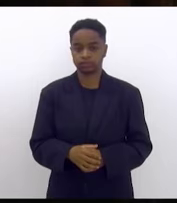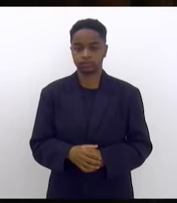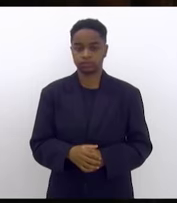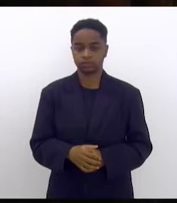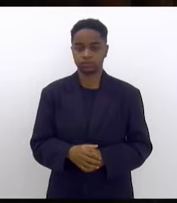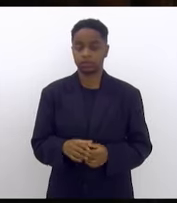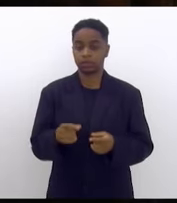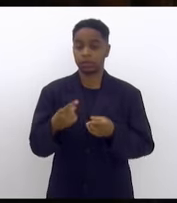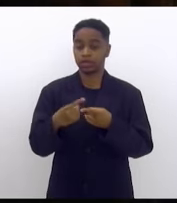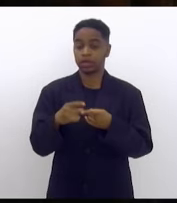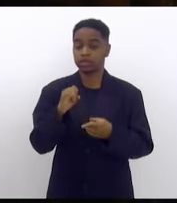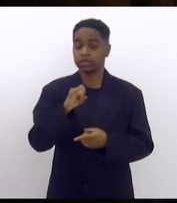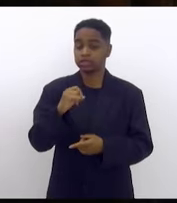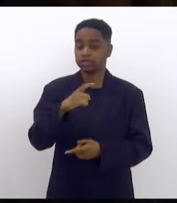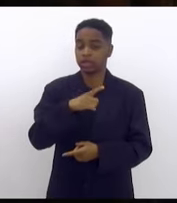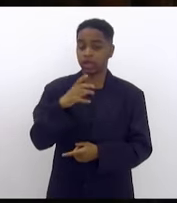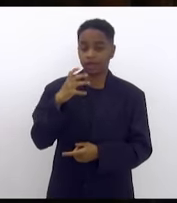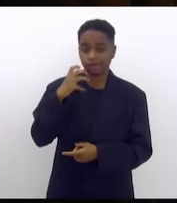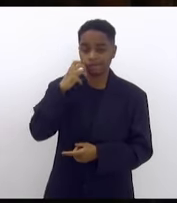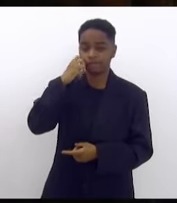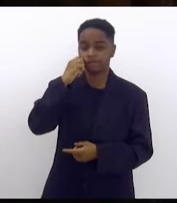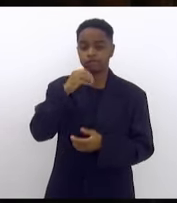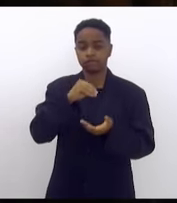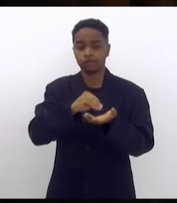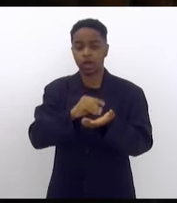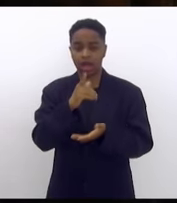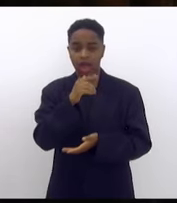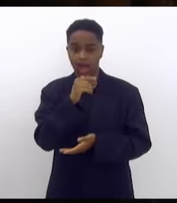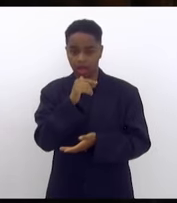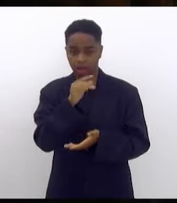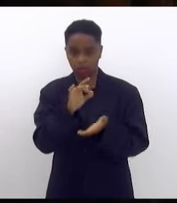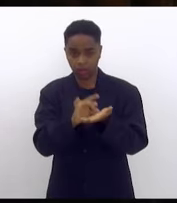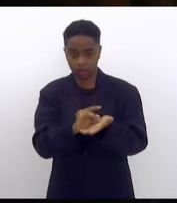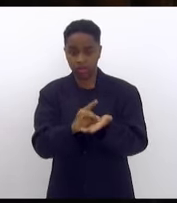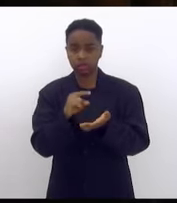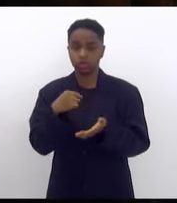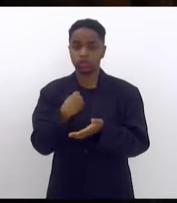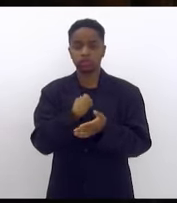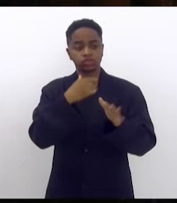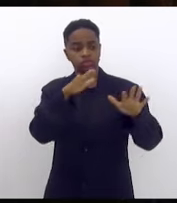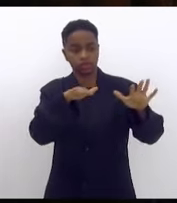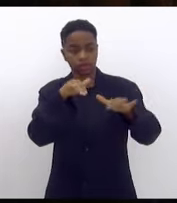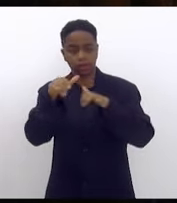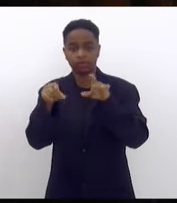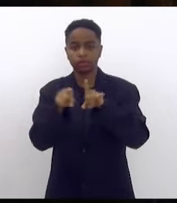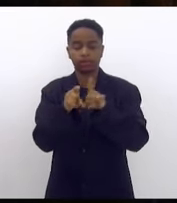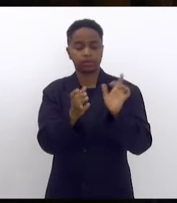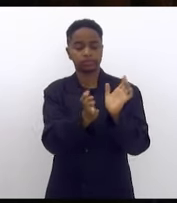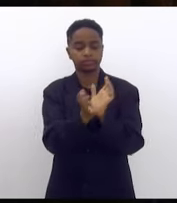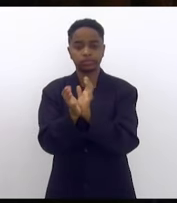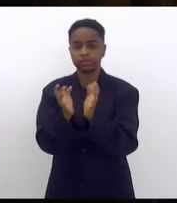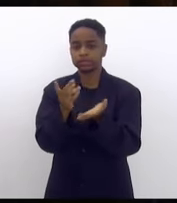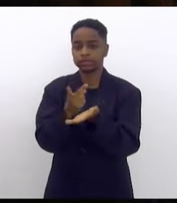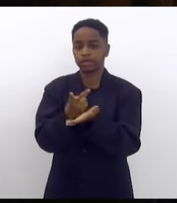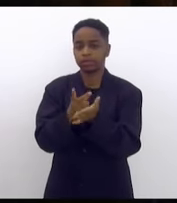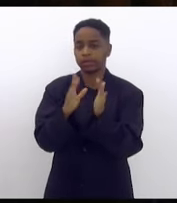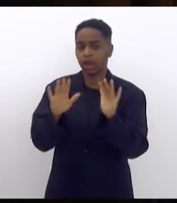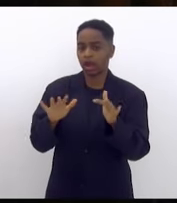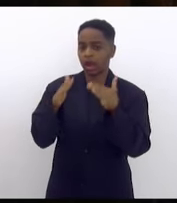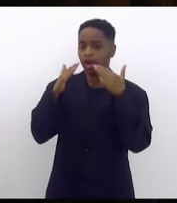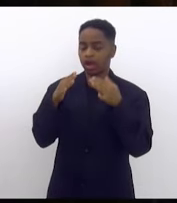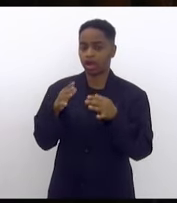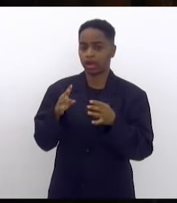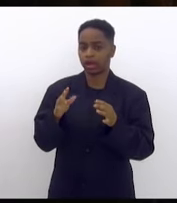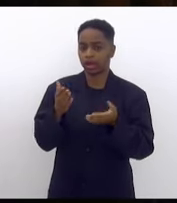um constrangimento qualquer de falta d'água, acionamos e eles estão prontos a atender.